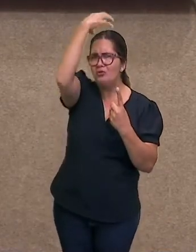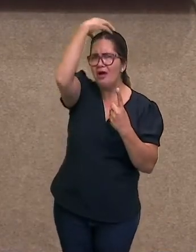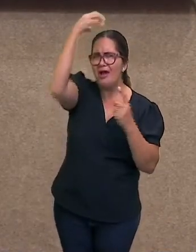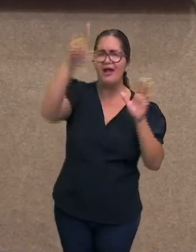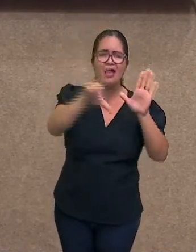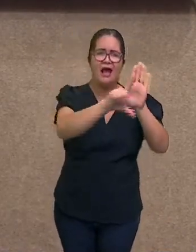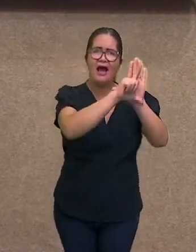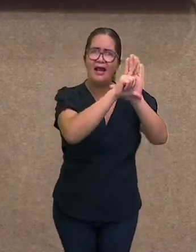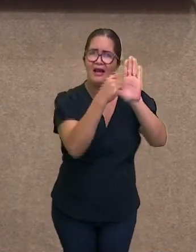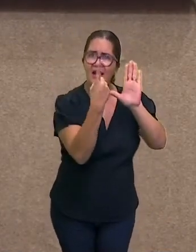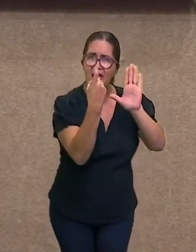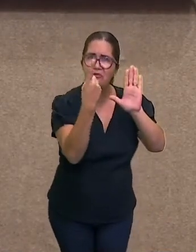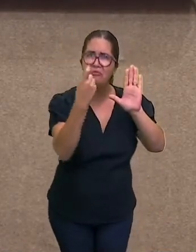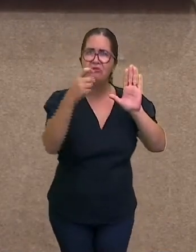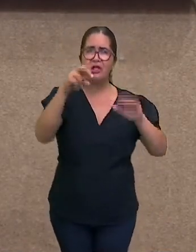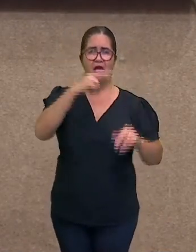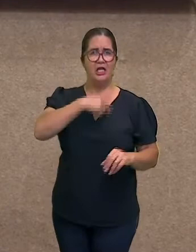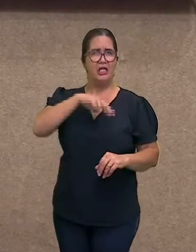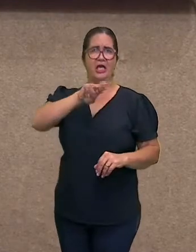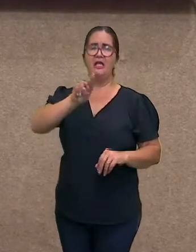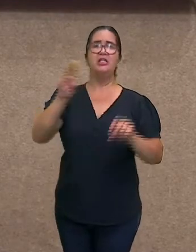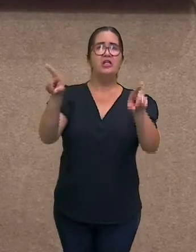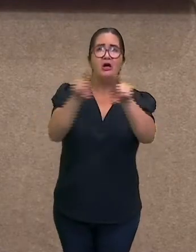uma religião fariam